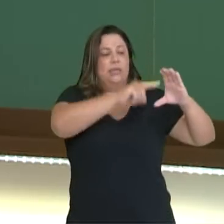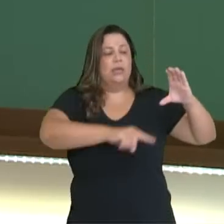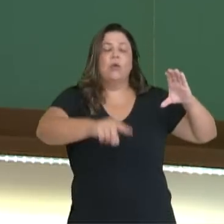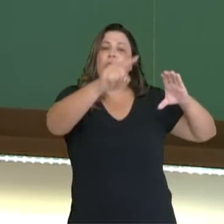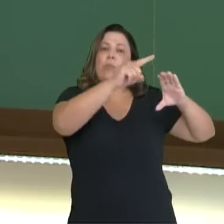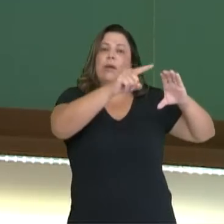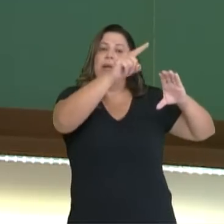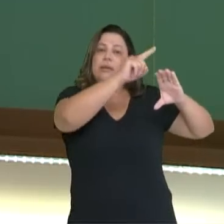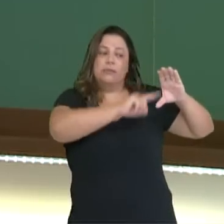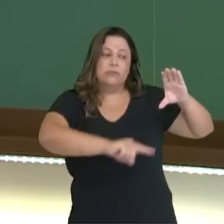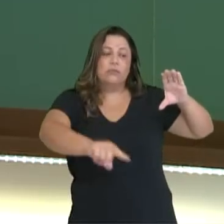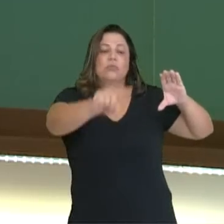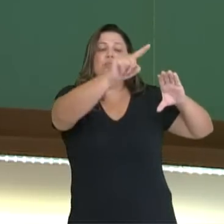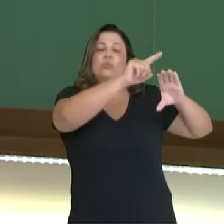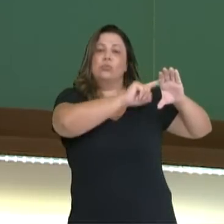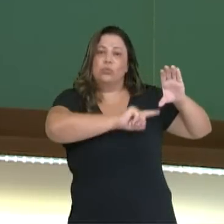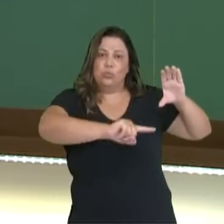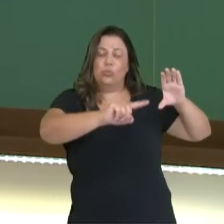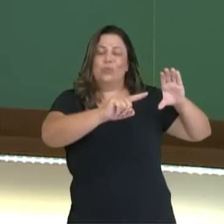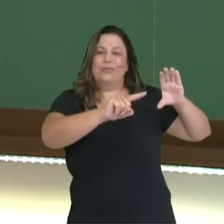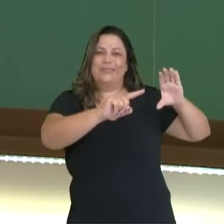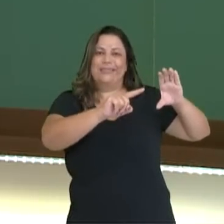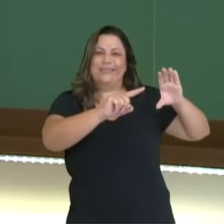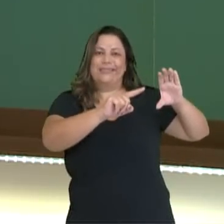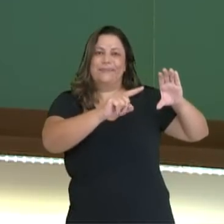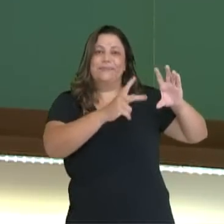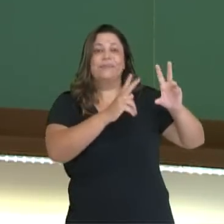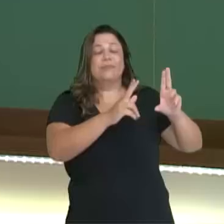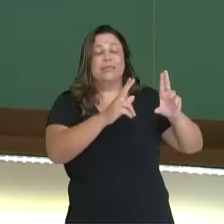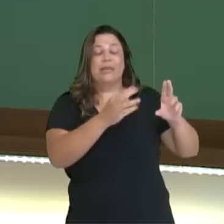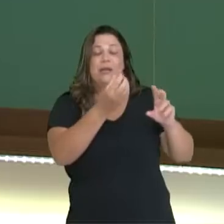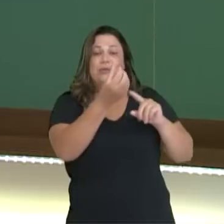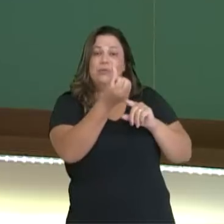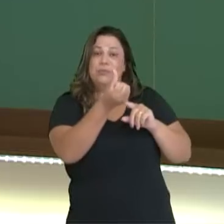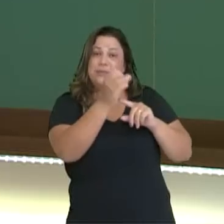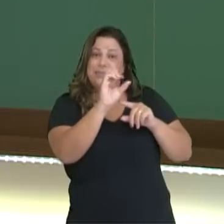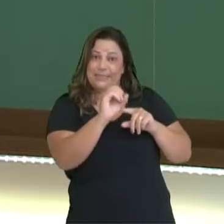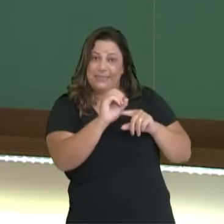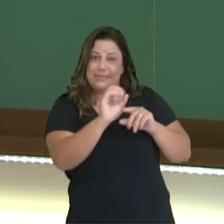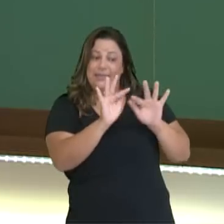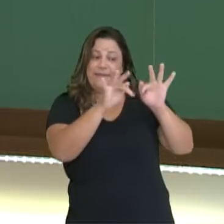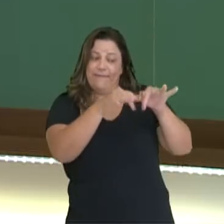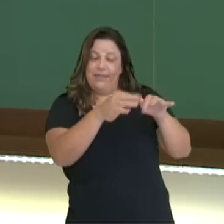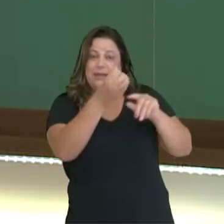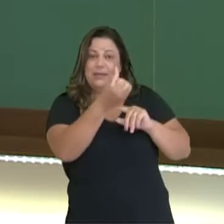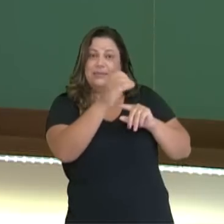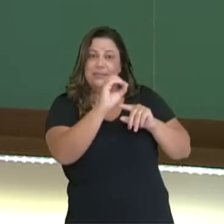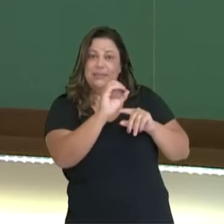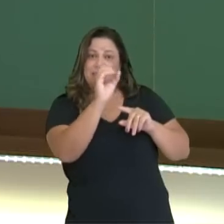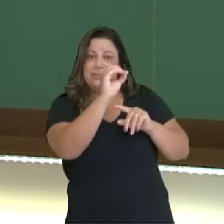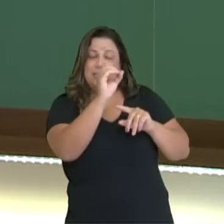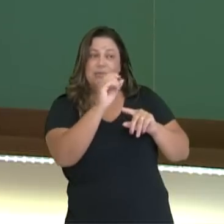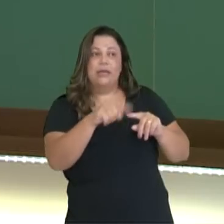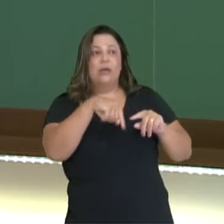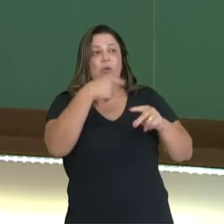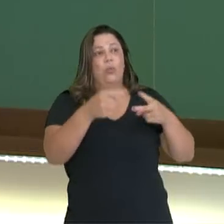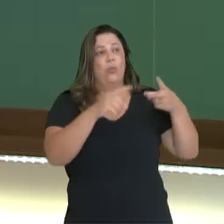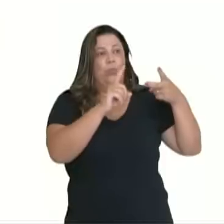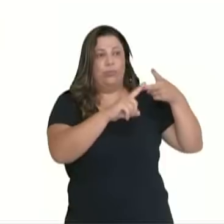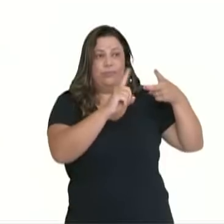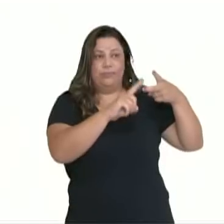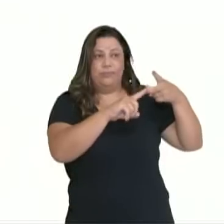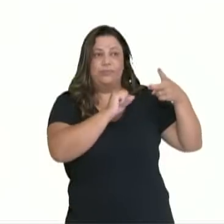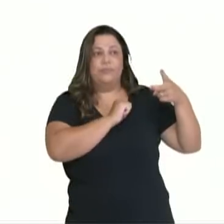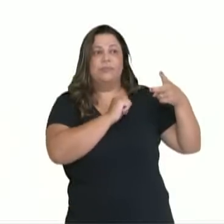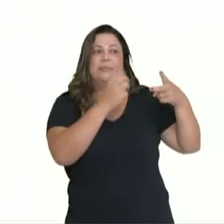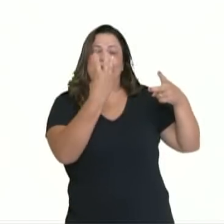circunferência trigonométrica e cai sobre o ângulo de 60 graus. Já o ângulo de 1140 graus dá três voltas na